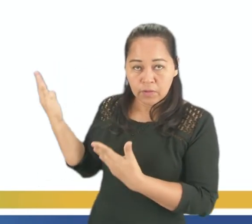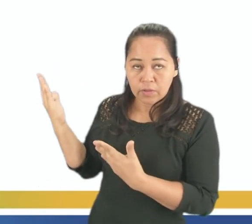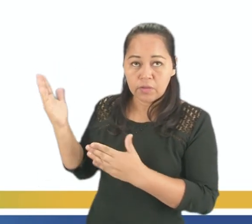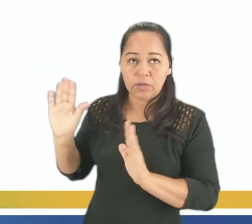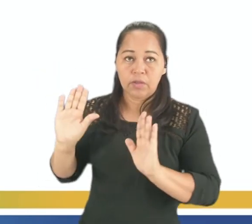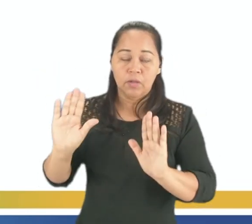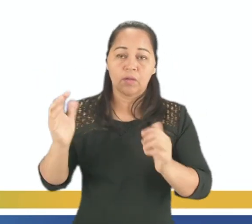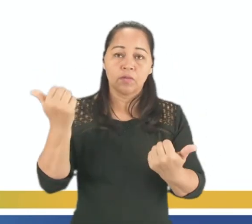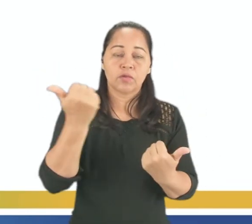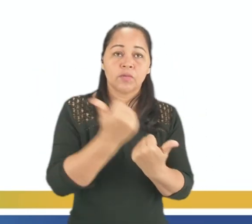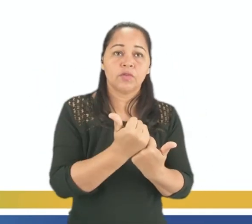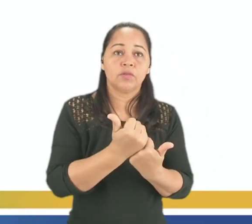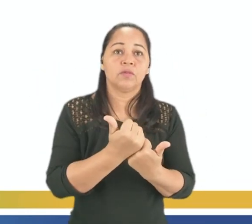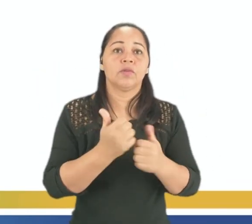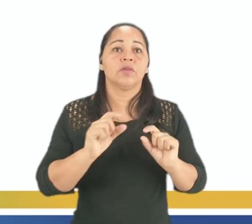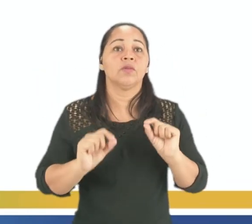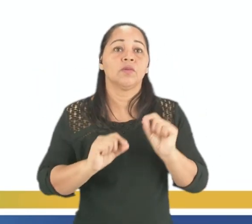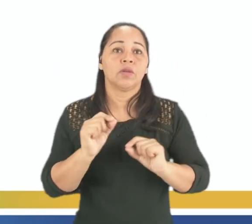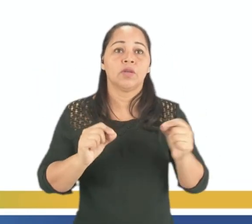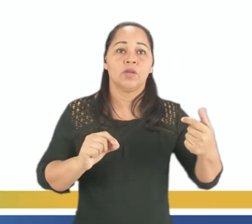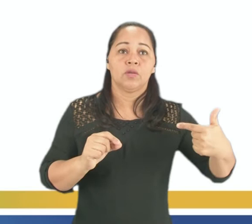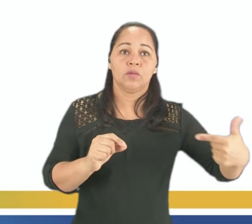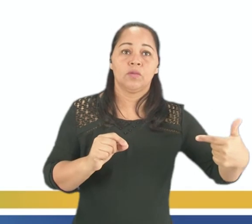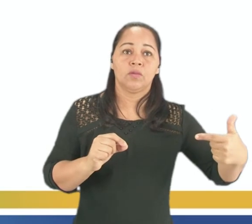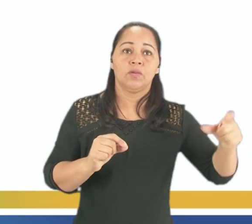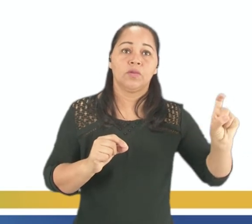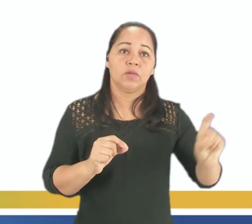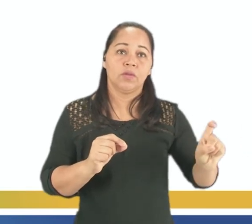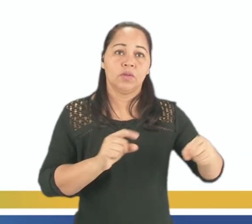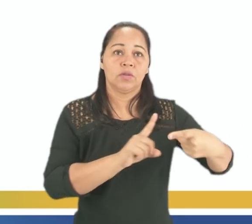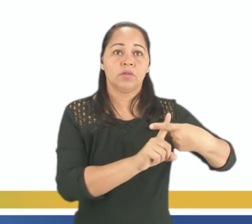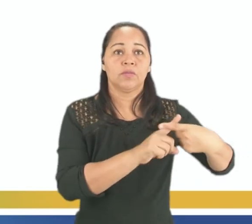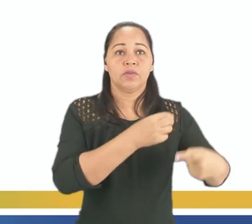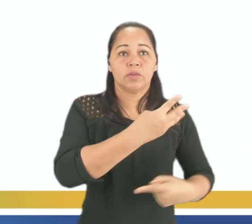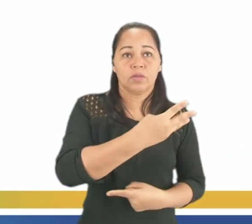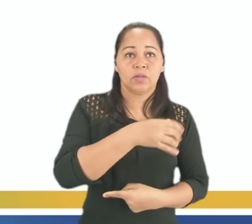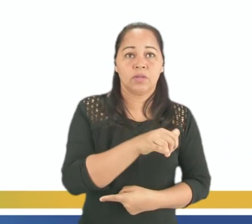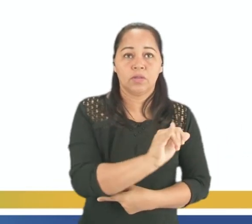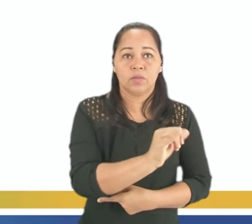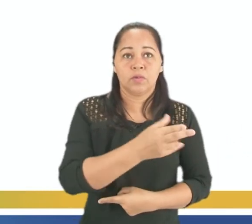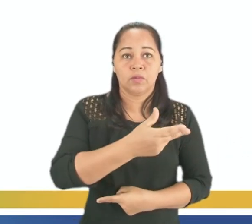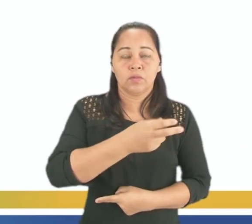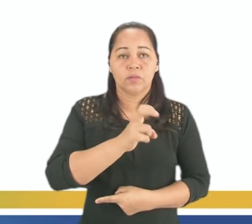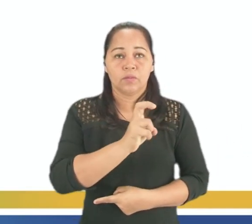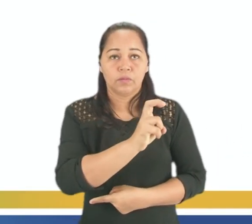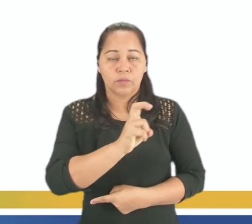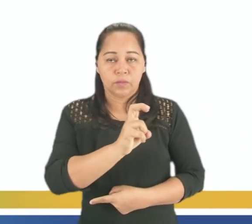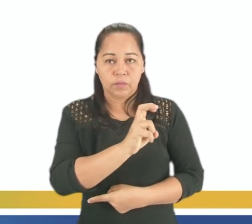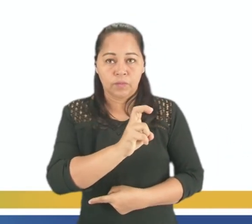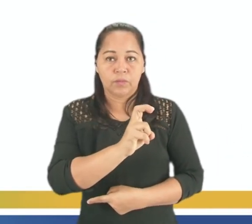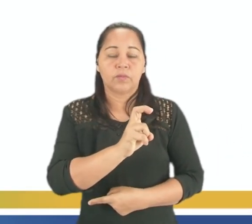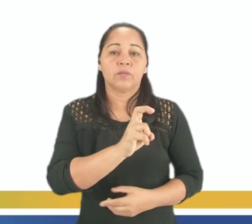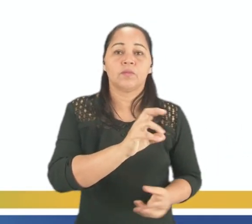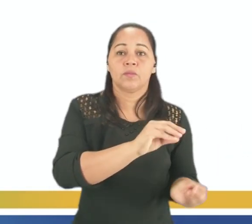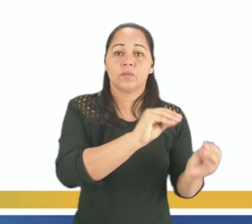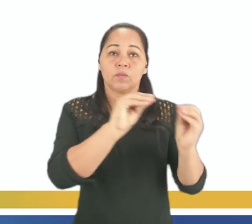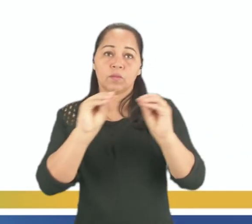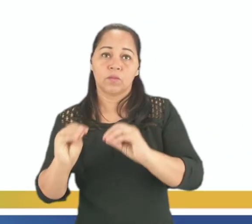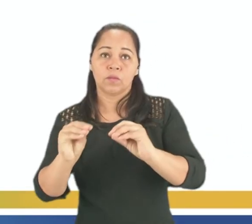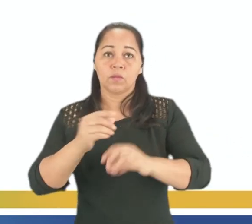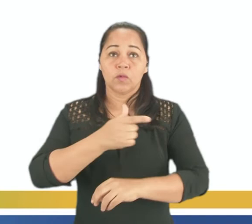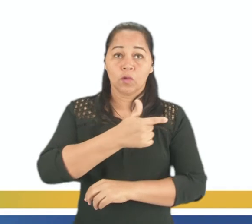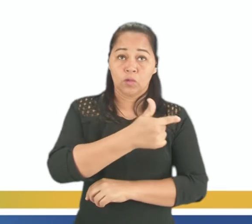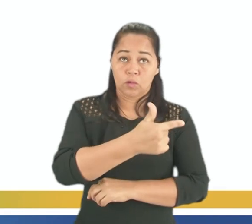x, se colocaremos entre parênteses, para que nós não nos confundamos aí, nós colocaremos o valor de x